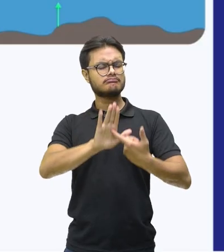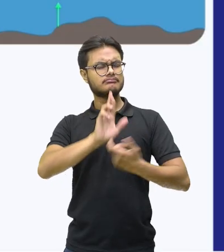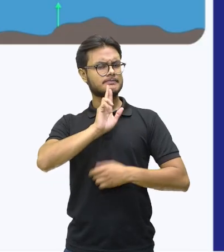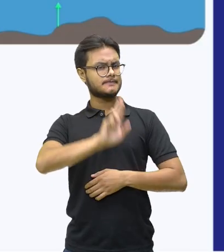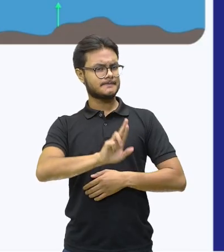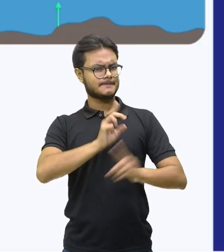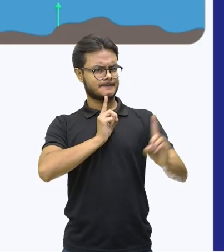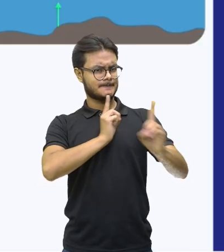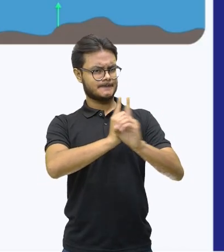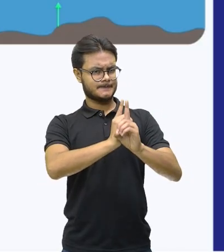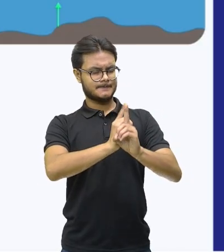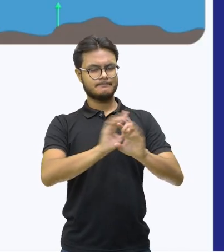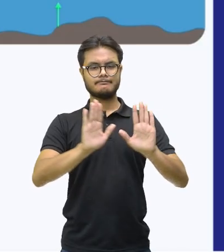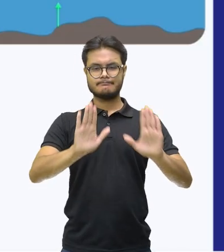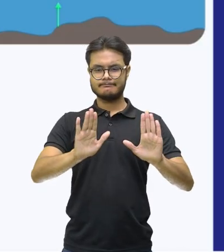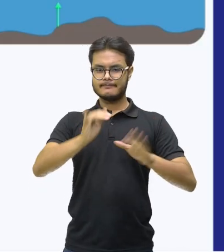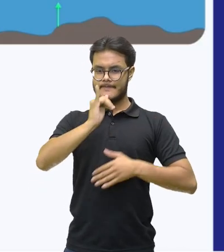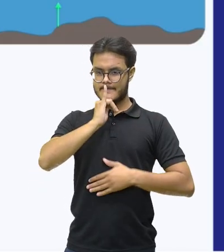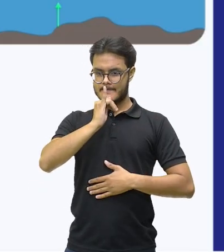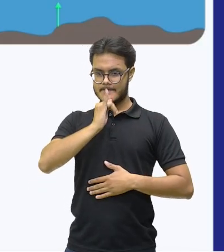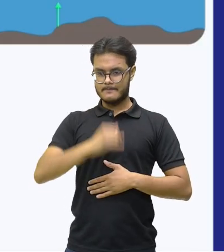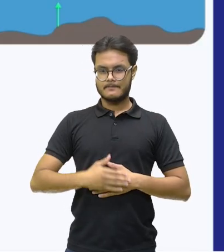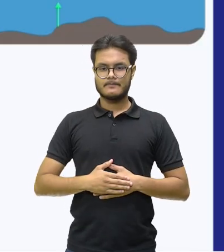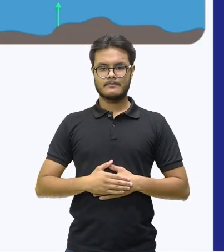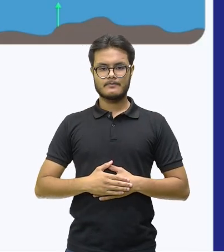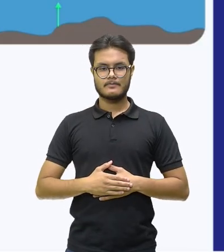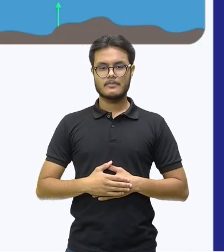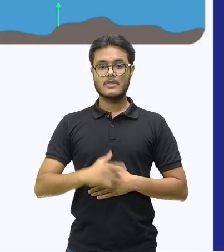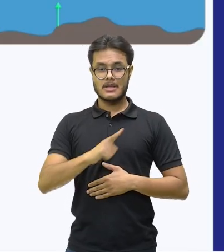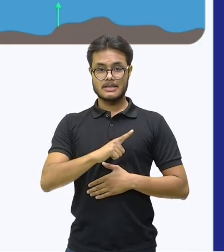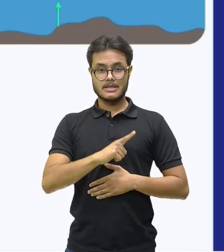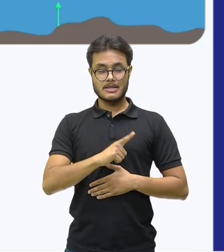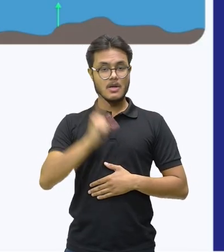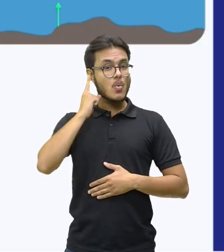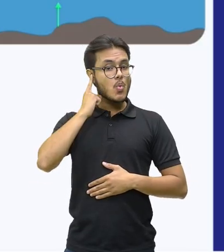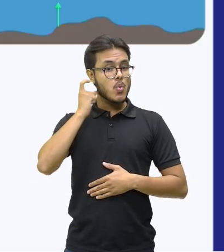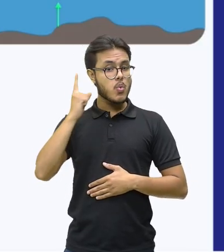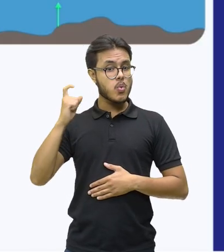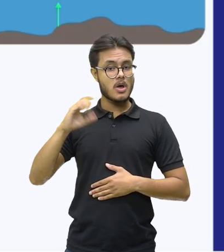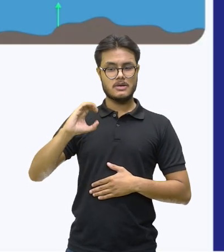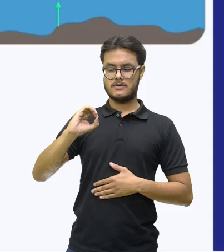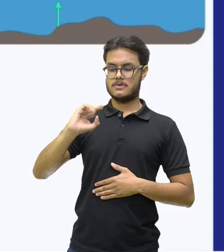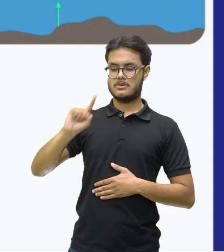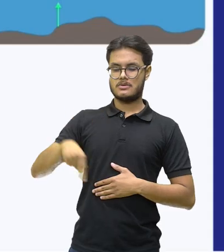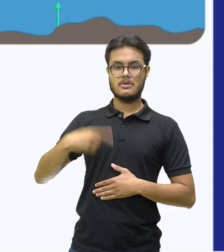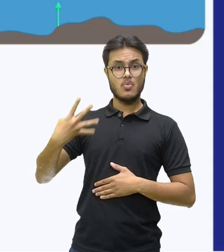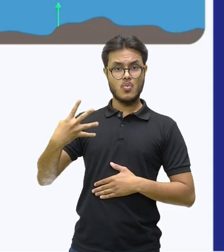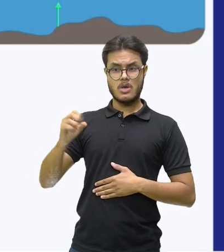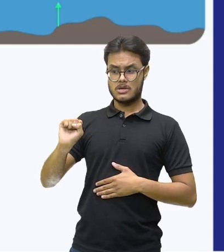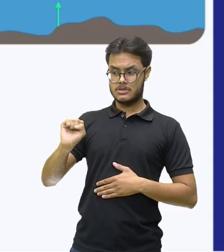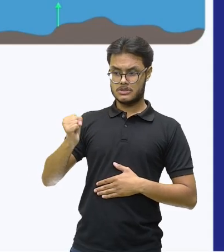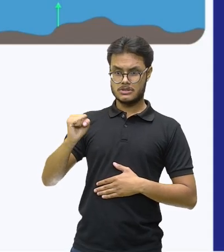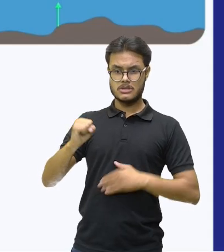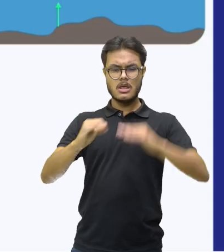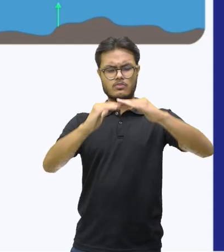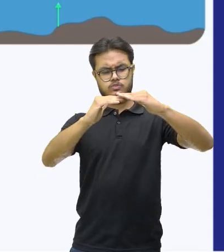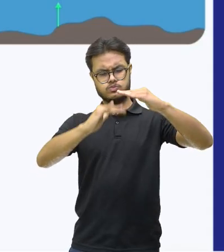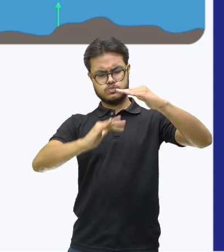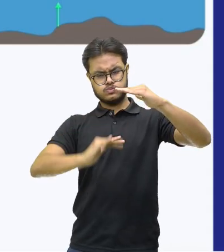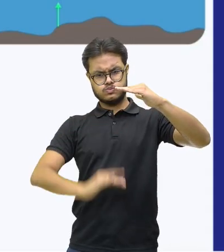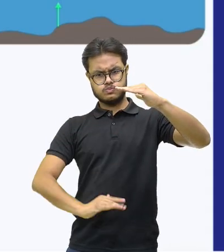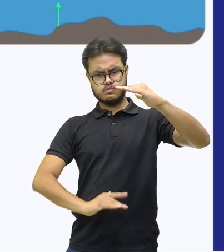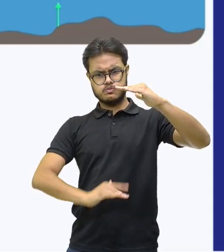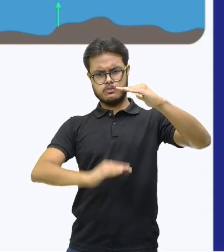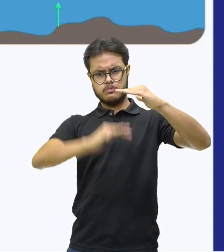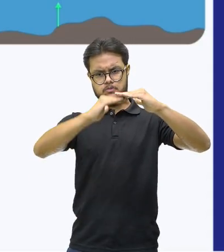Simples, volta lá no texto, lembra que ele fala para você, o som leva 0,4 segundos para ir e voltar.